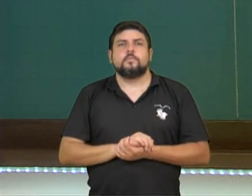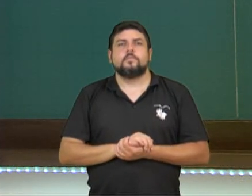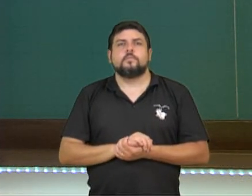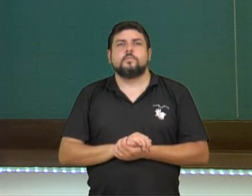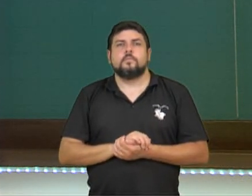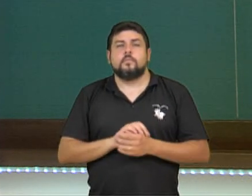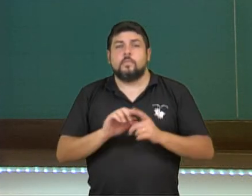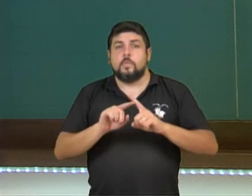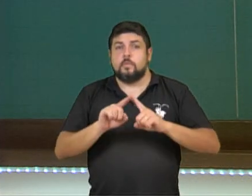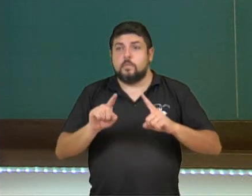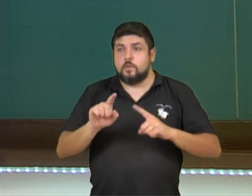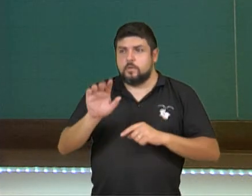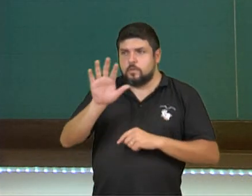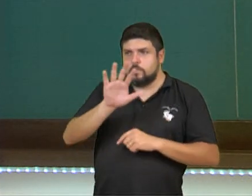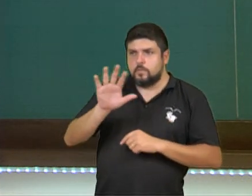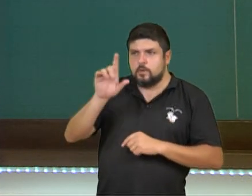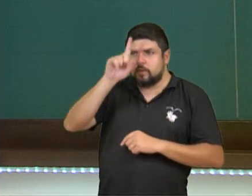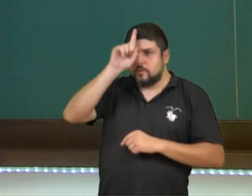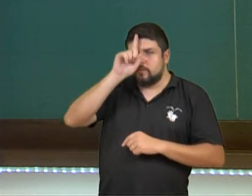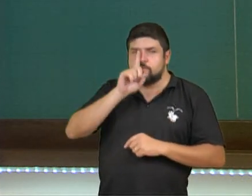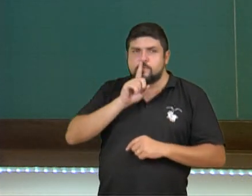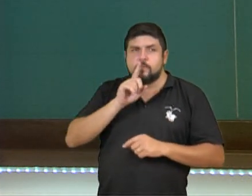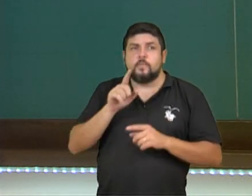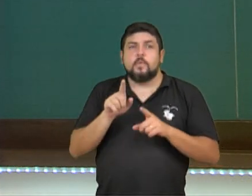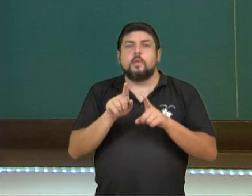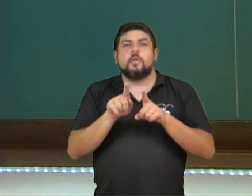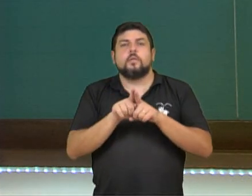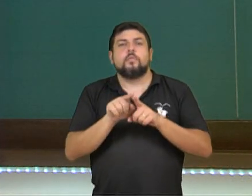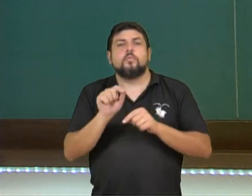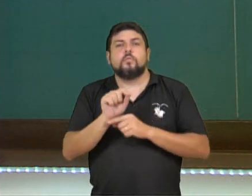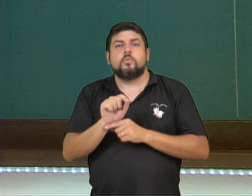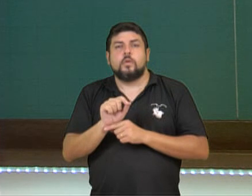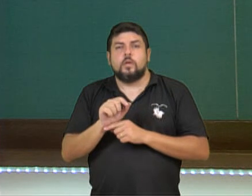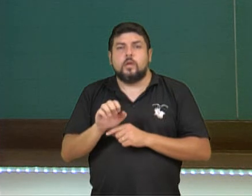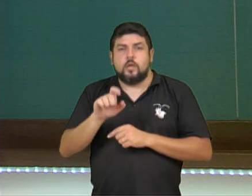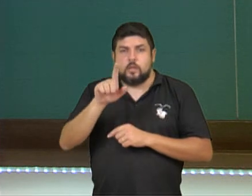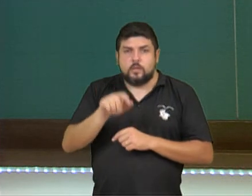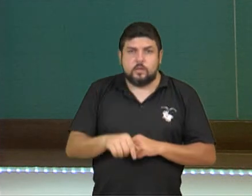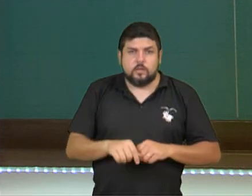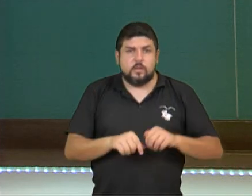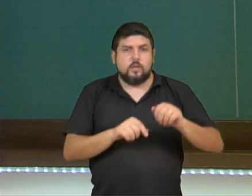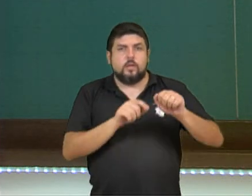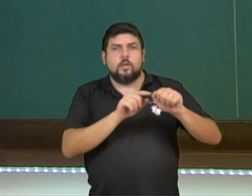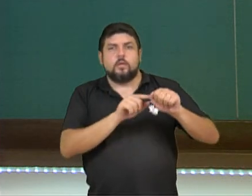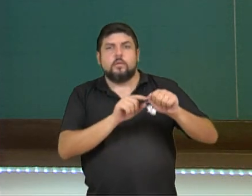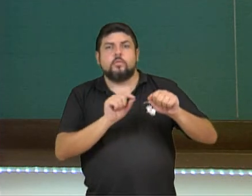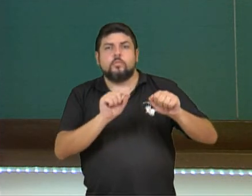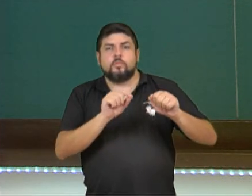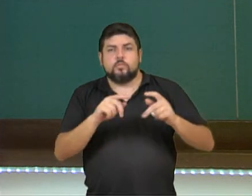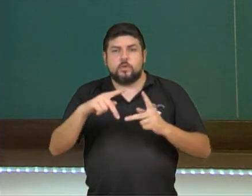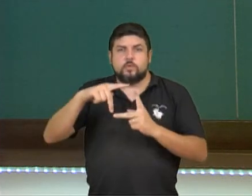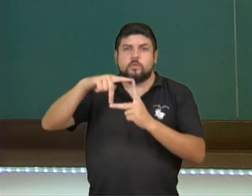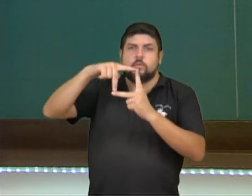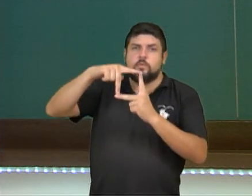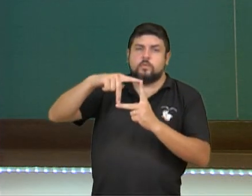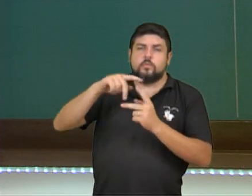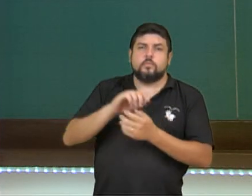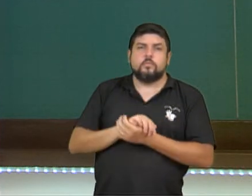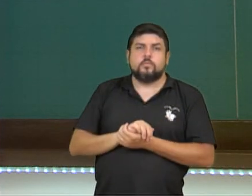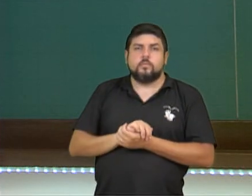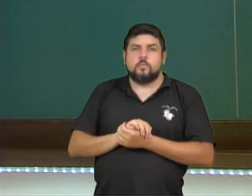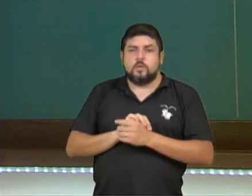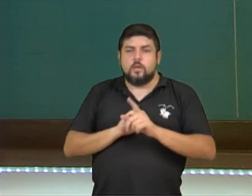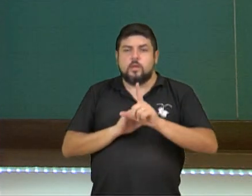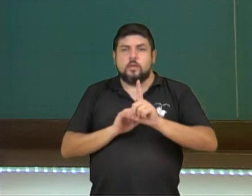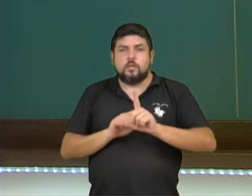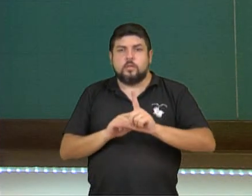a área amarela pode ser dada também por área do quadrado. É um quadradinho, né? Lado vezes lado. Qual seria o lado